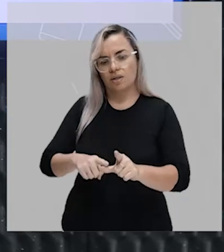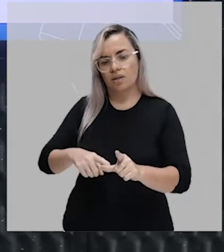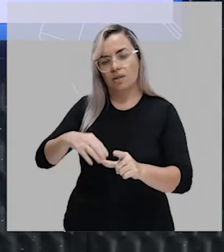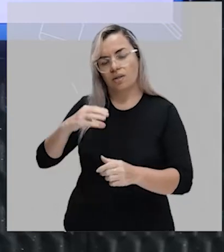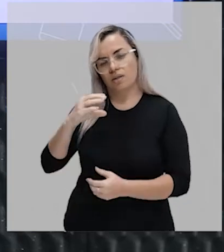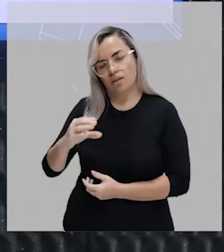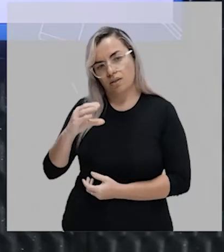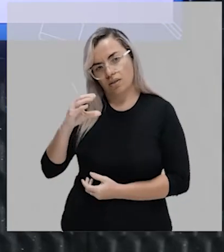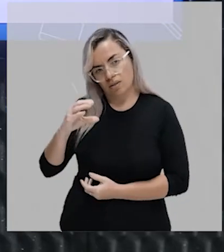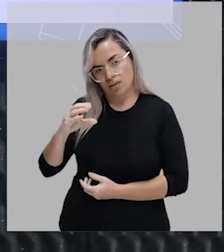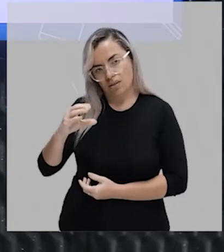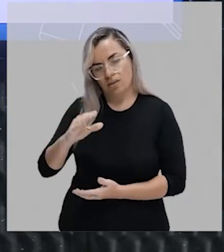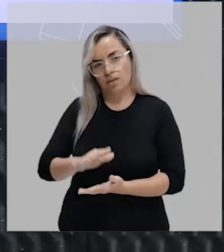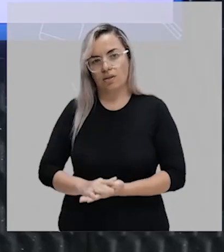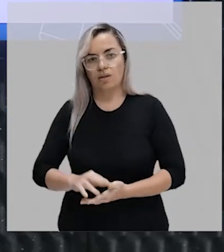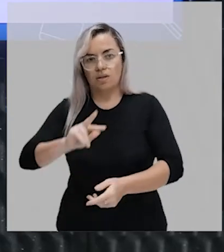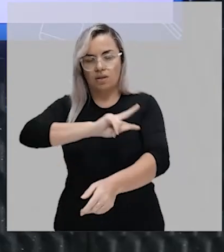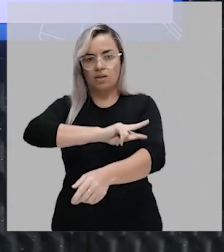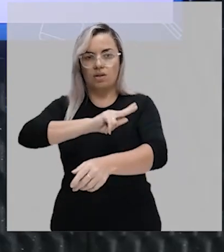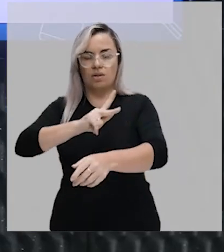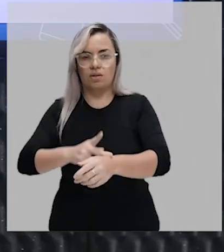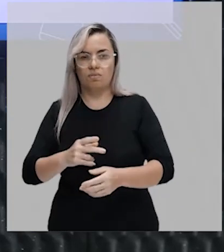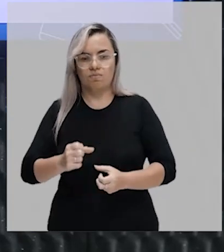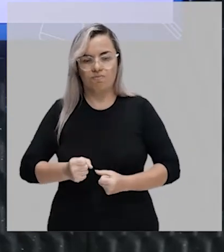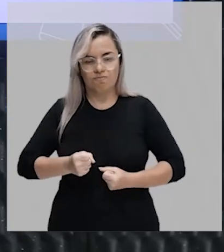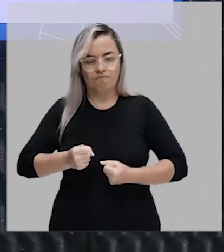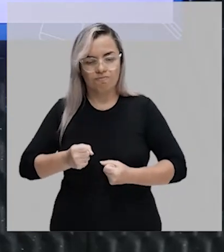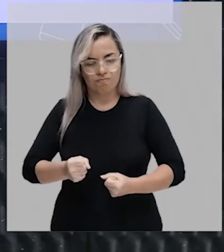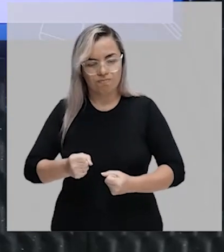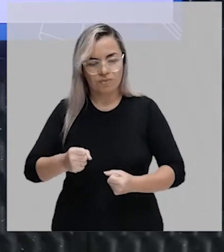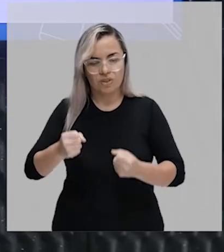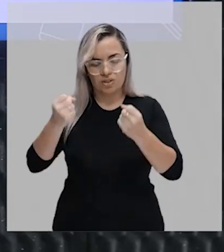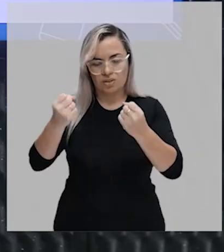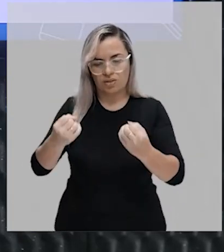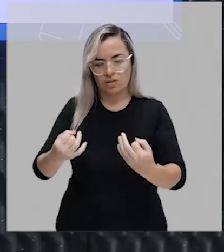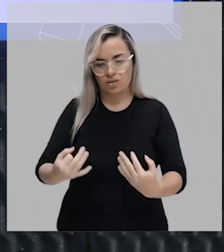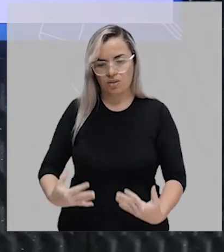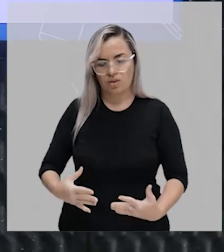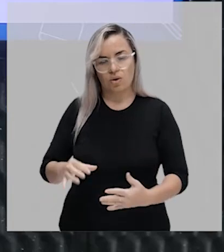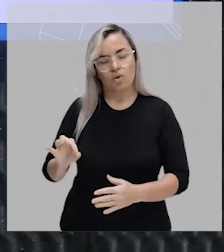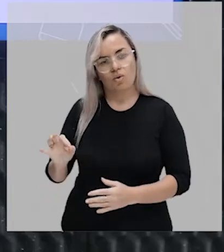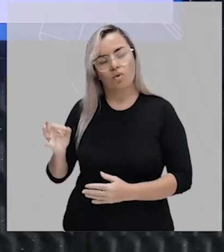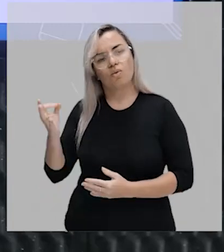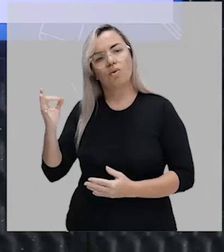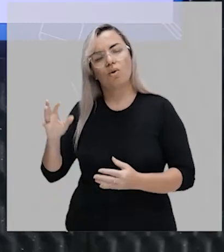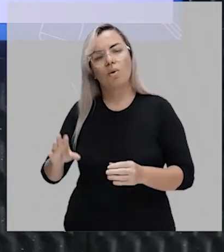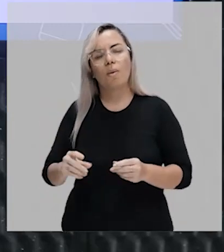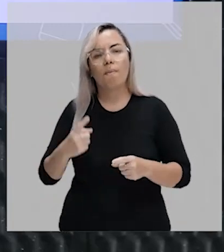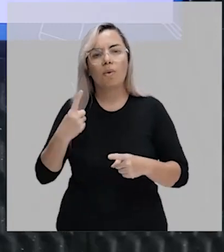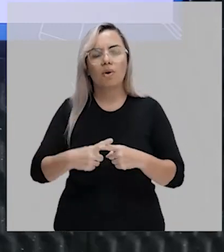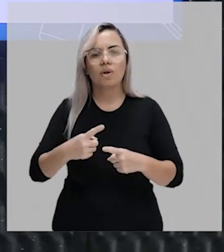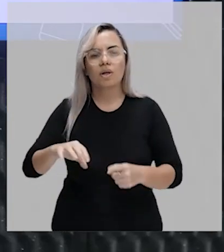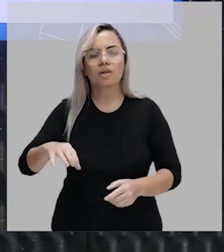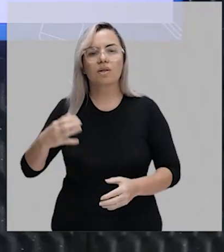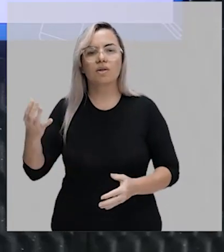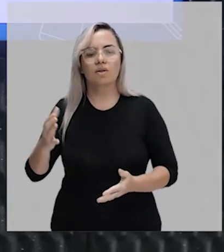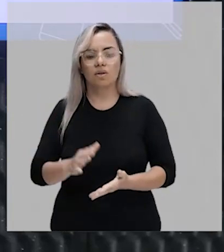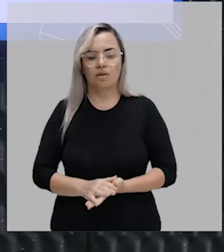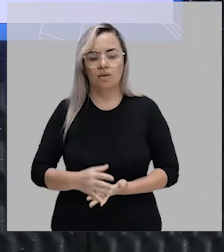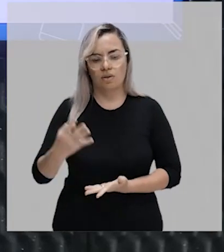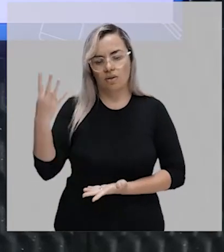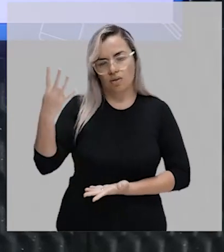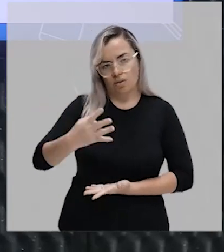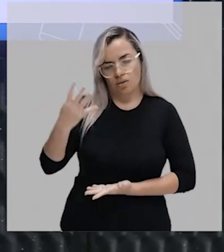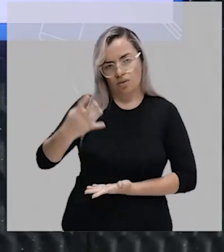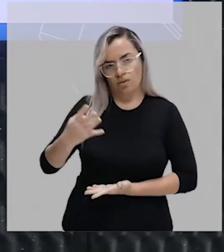uma tentativa de explicar o fenômeno que está acontecendo, o porquê que ele está ocorrendo. Quarto, você